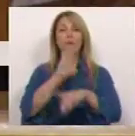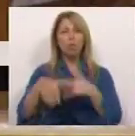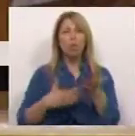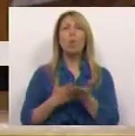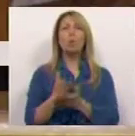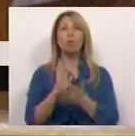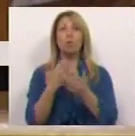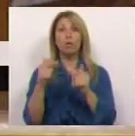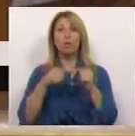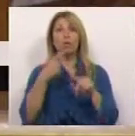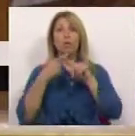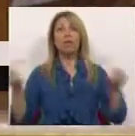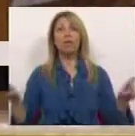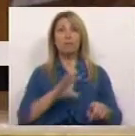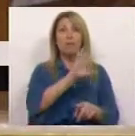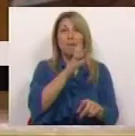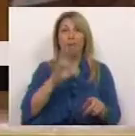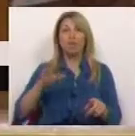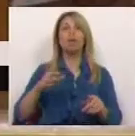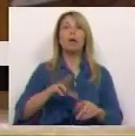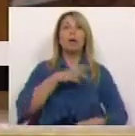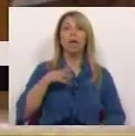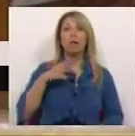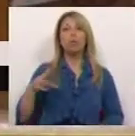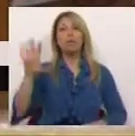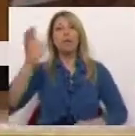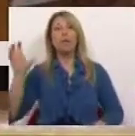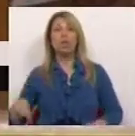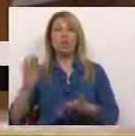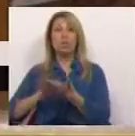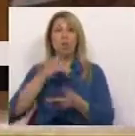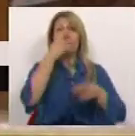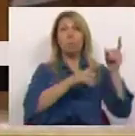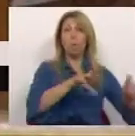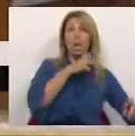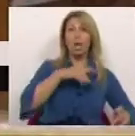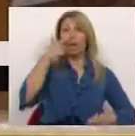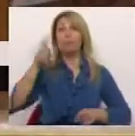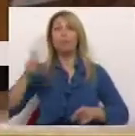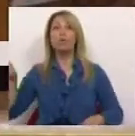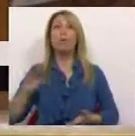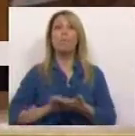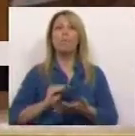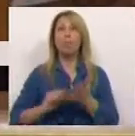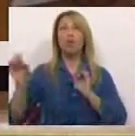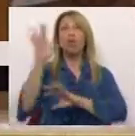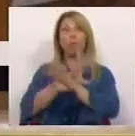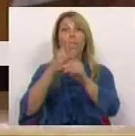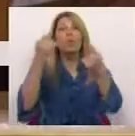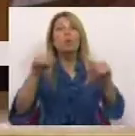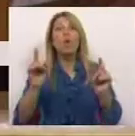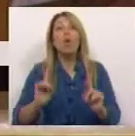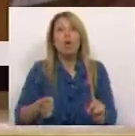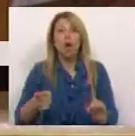alargar o fosso entre países ricos e países pobres, entre cidadãos ricos e cidadãos pobres. Uma Europa cada vez mais reduzida à